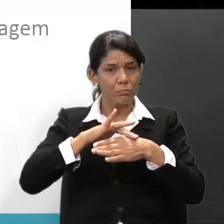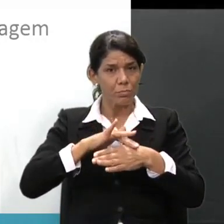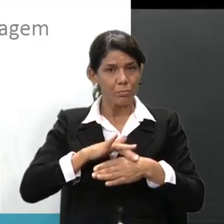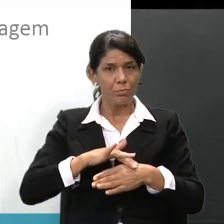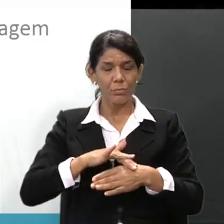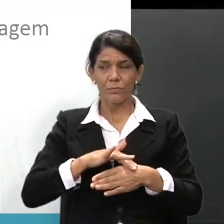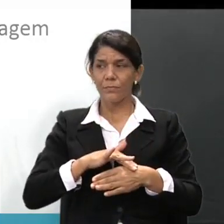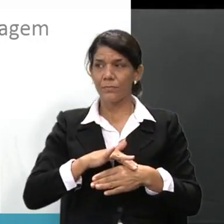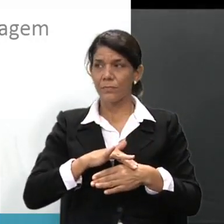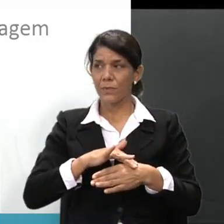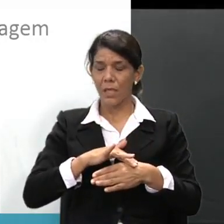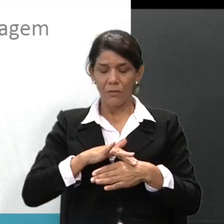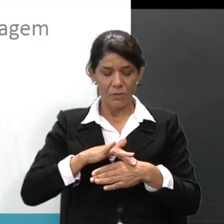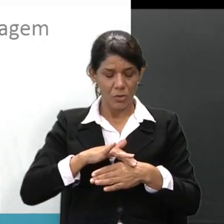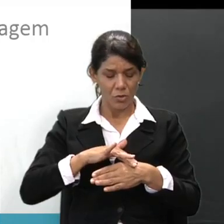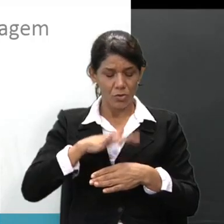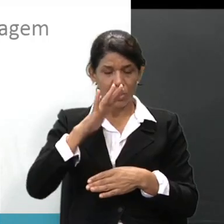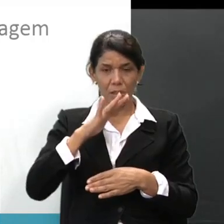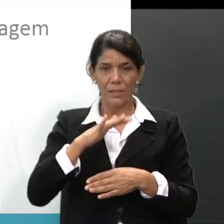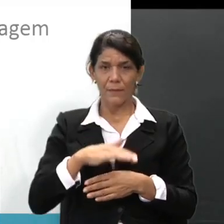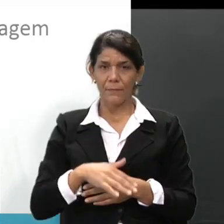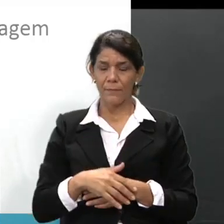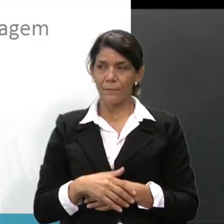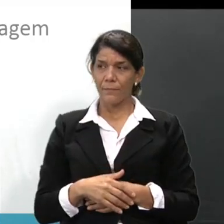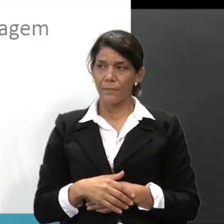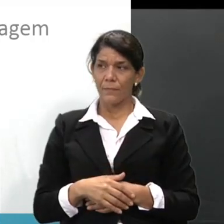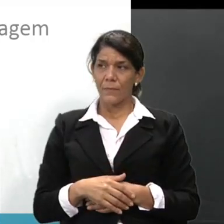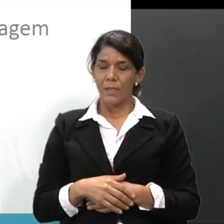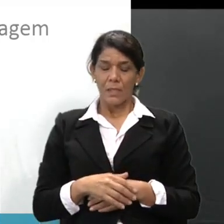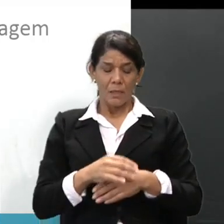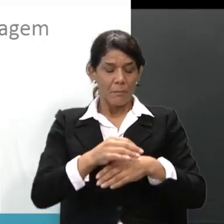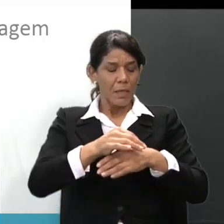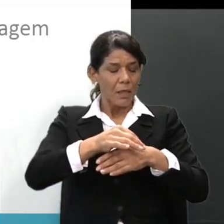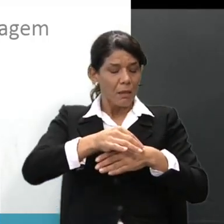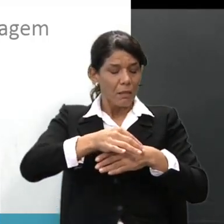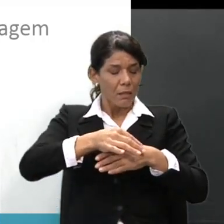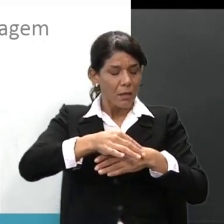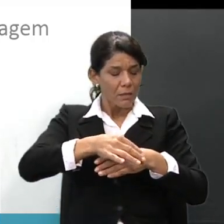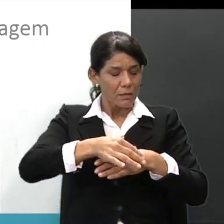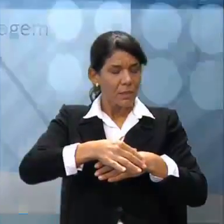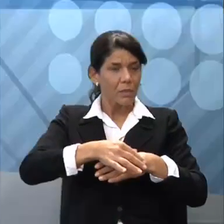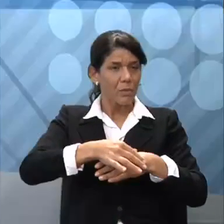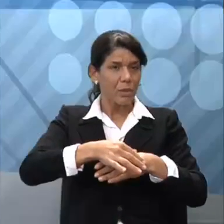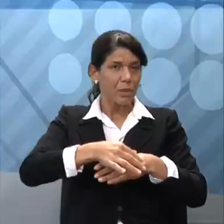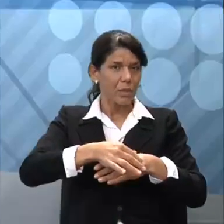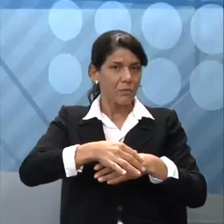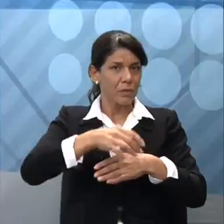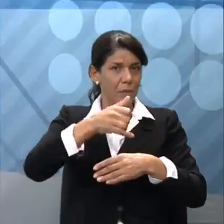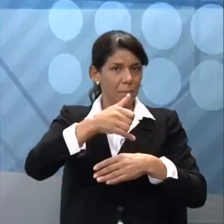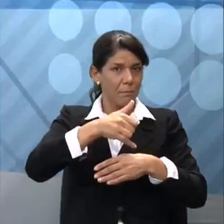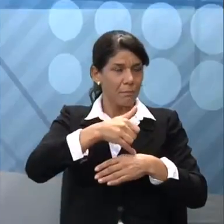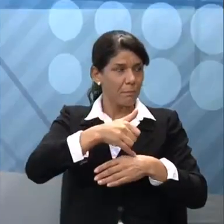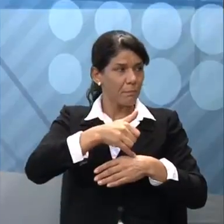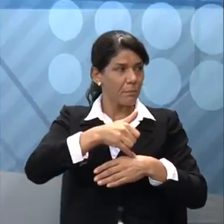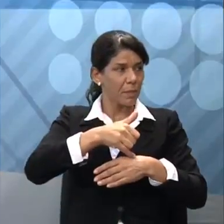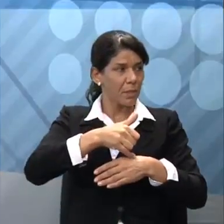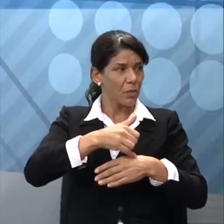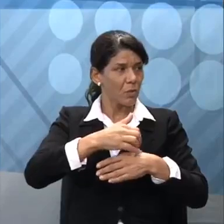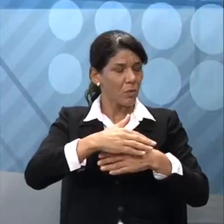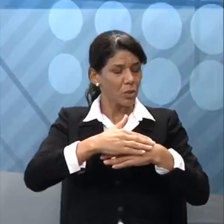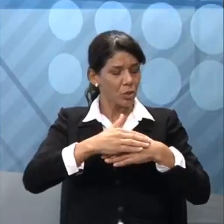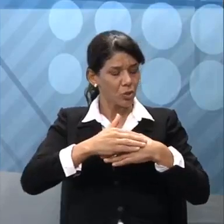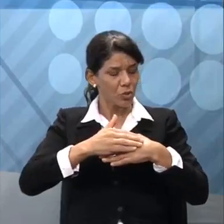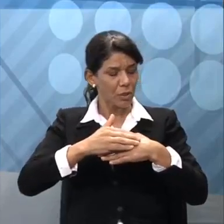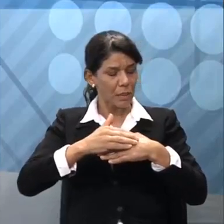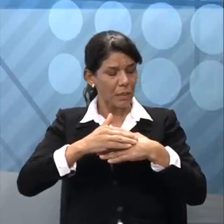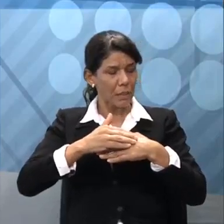tirar a mão que estava deslocando a pele para baixo ou para o local, tá? Ela permanece